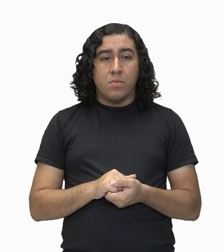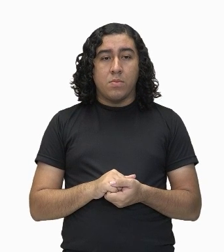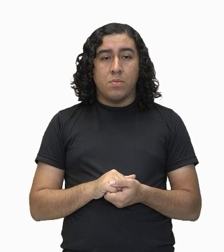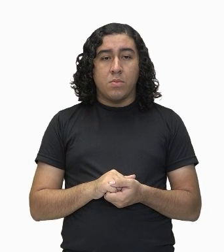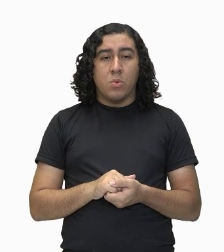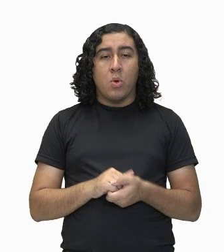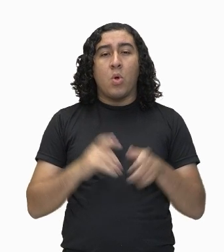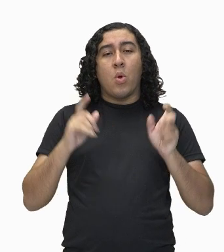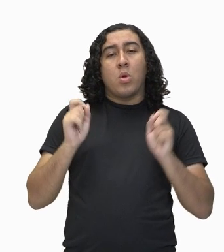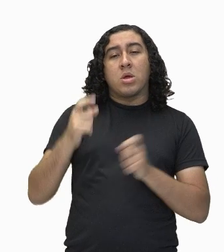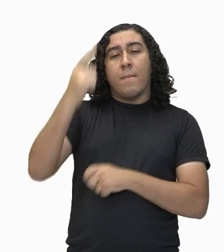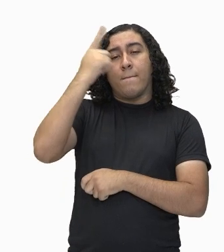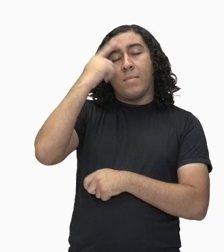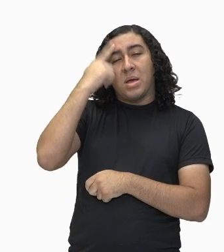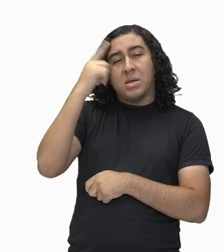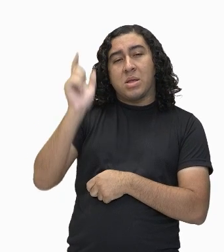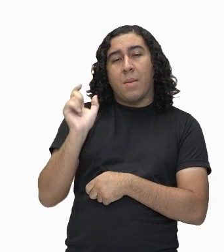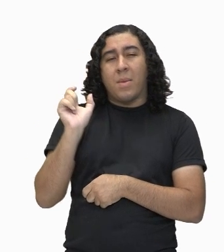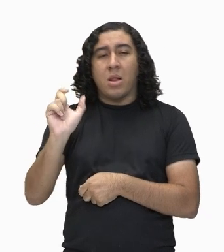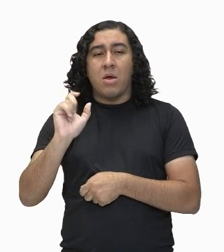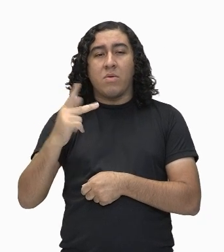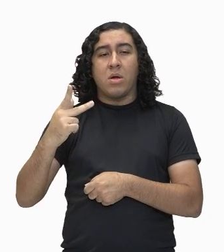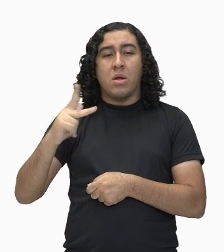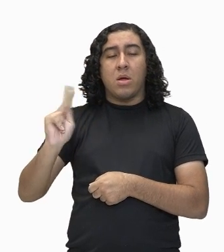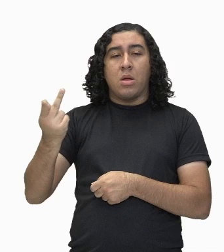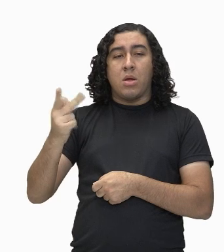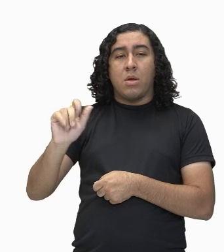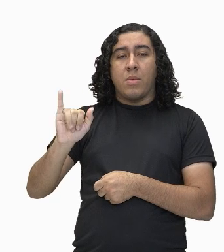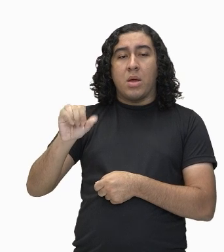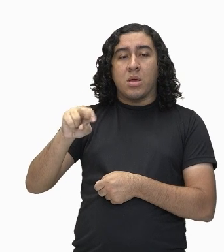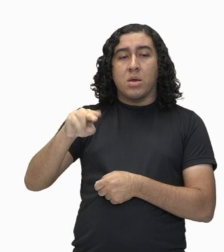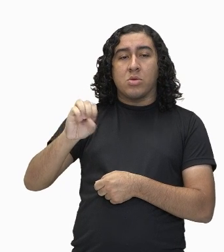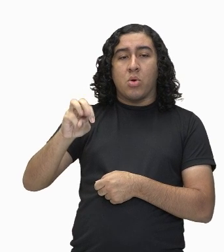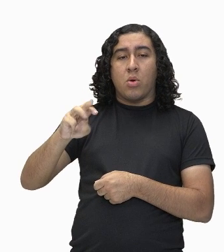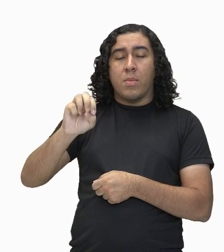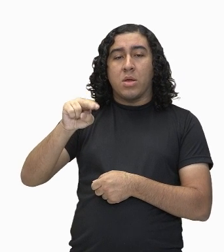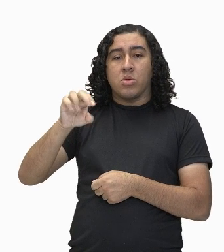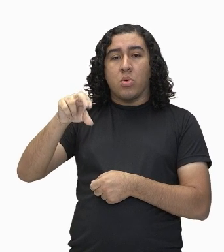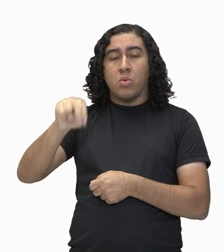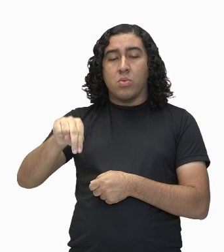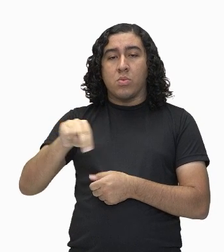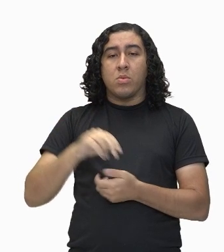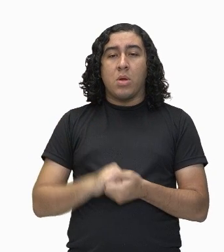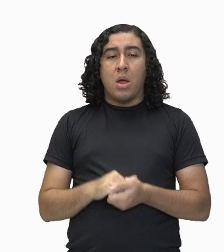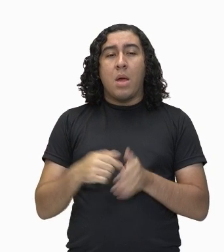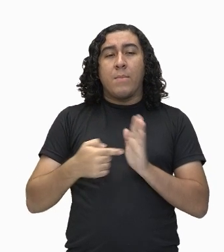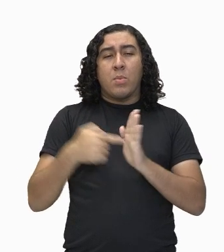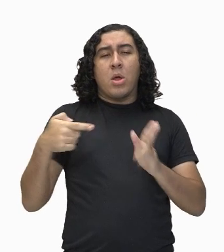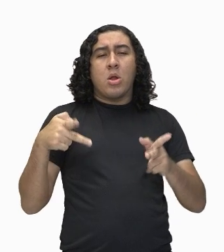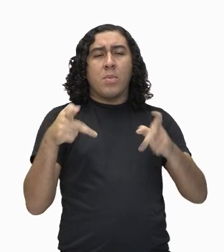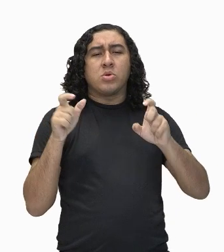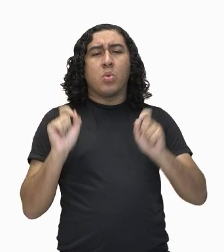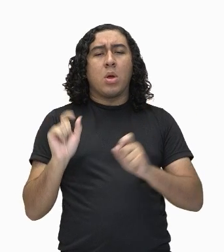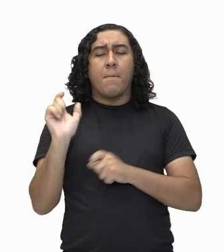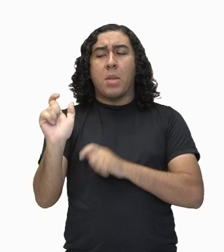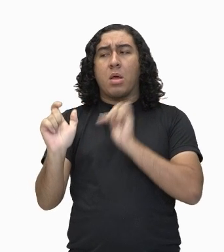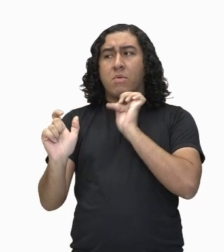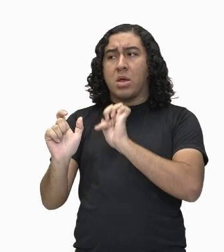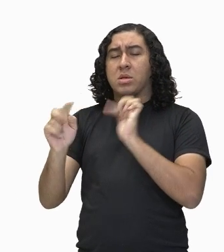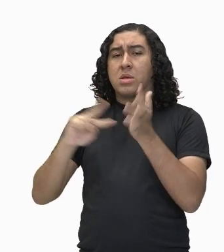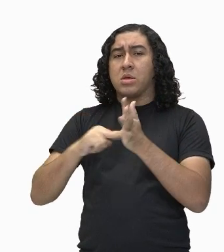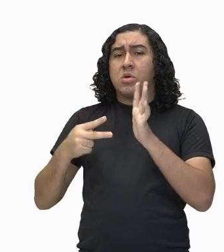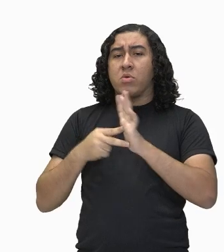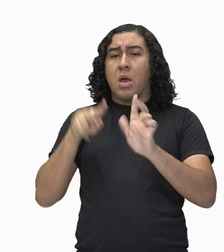ele pensava sobre o que era o fenômeno. Primeiro a gente vai ver o que é o fenômeno do ponto de vista da